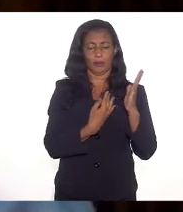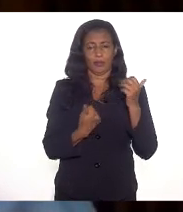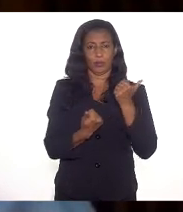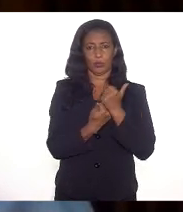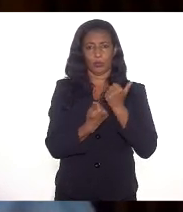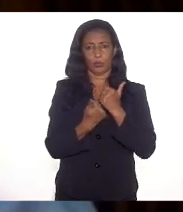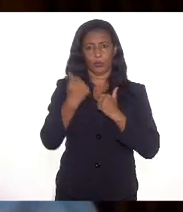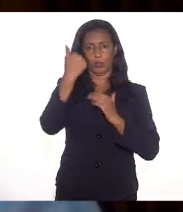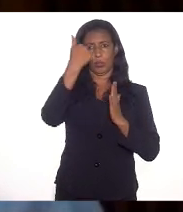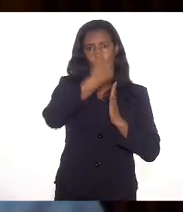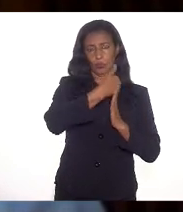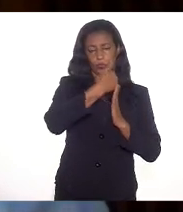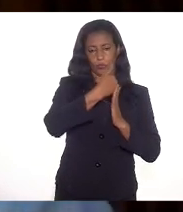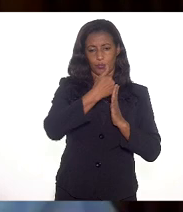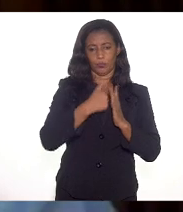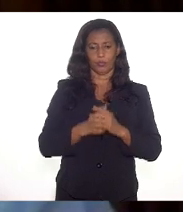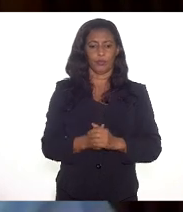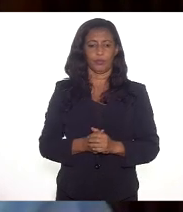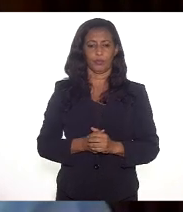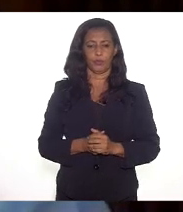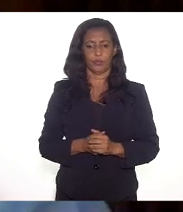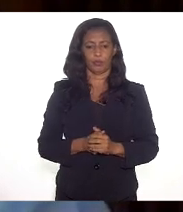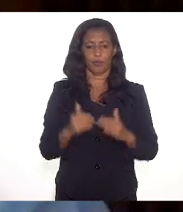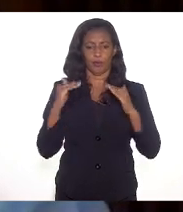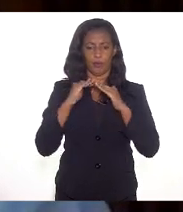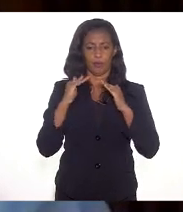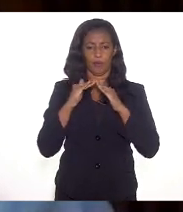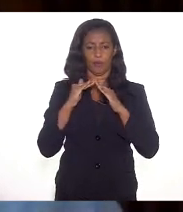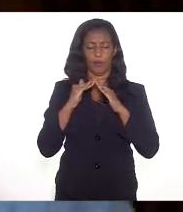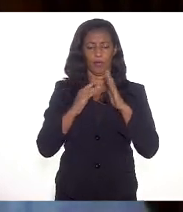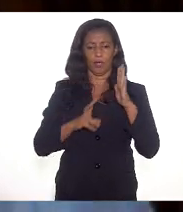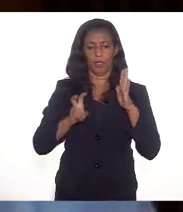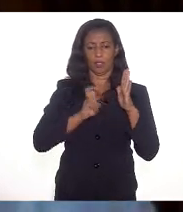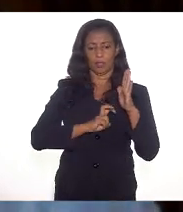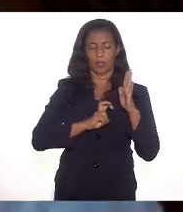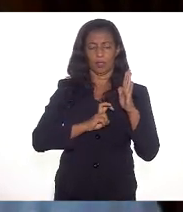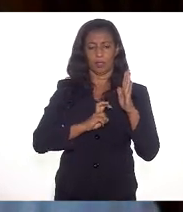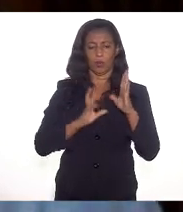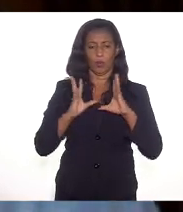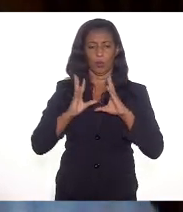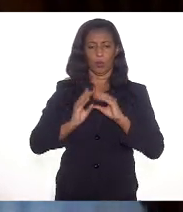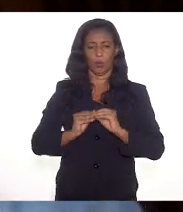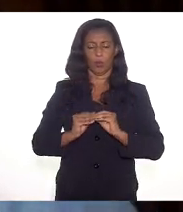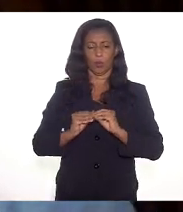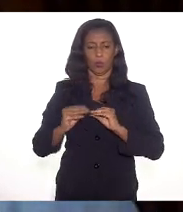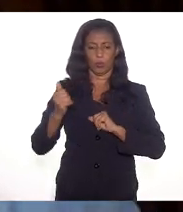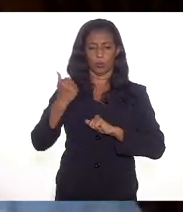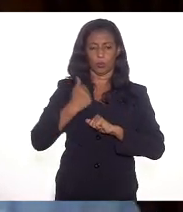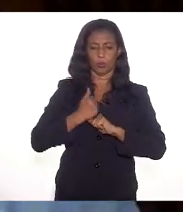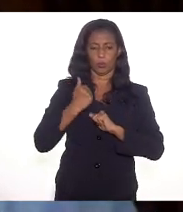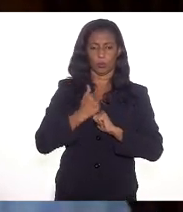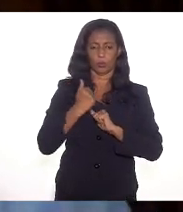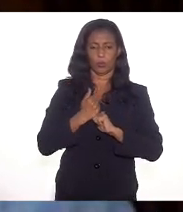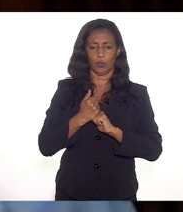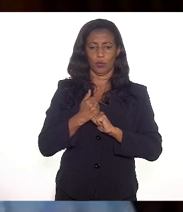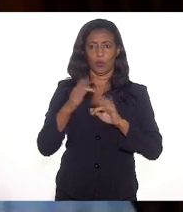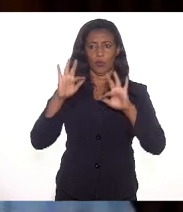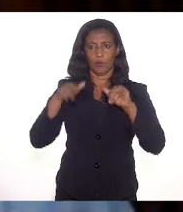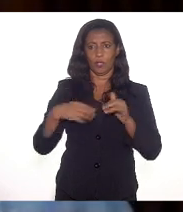emenda 1 da Comissão de Educação. Favorável com subemenda à emenda 5, concluindo o substitutivo, pedindo forma final de